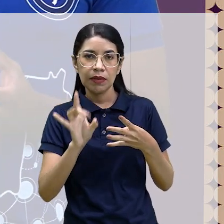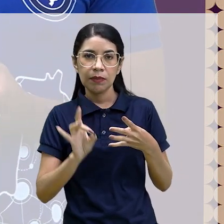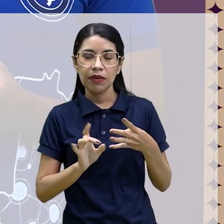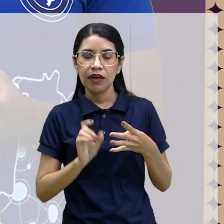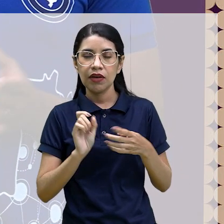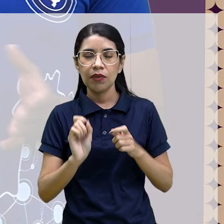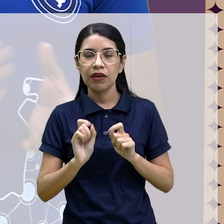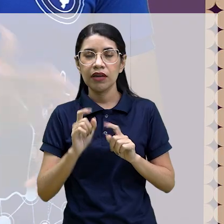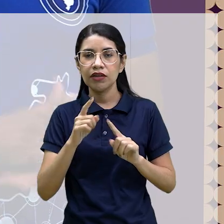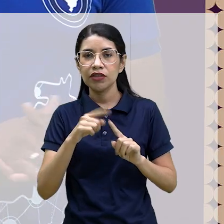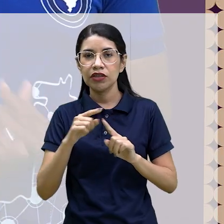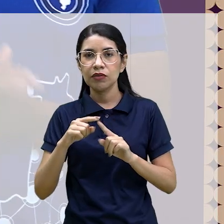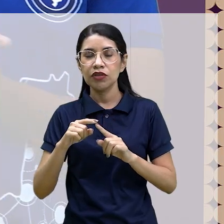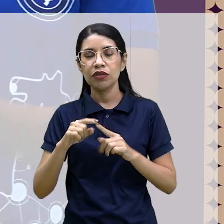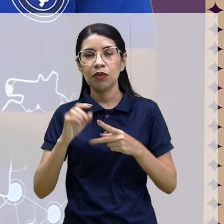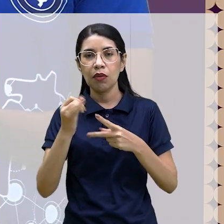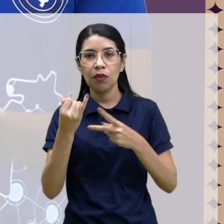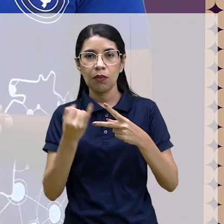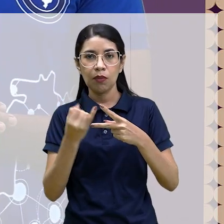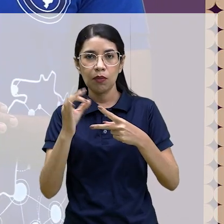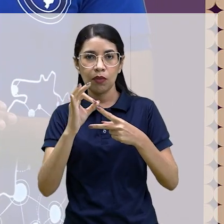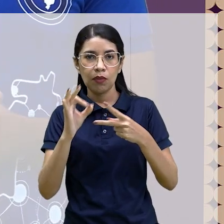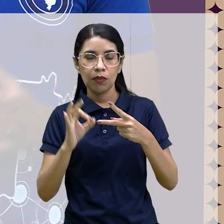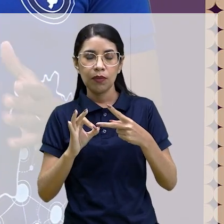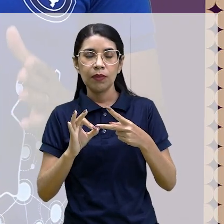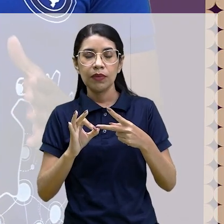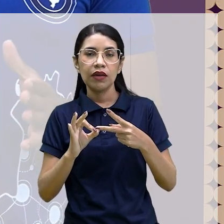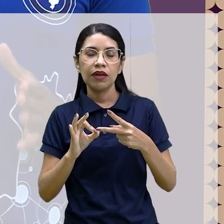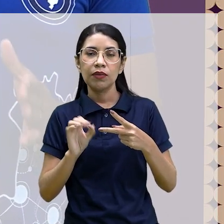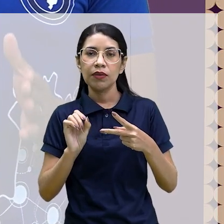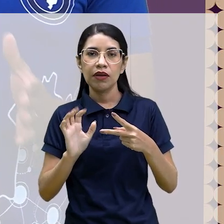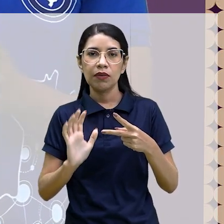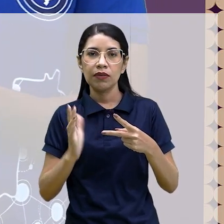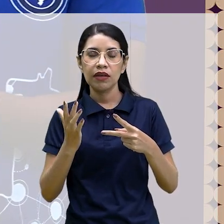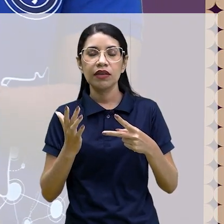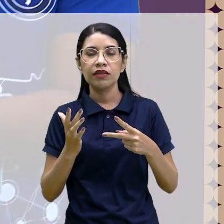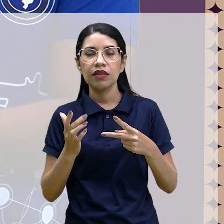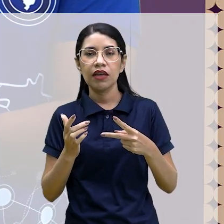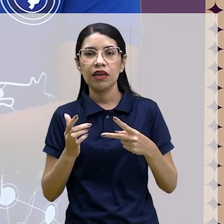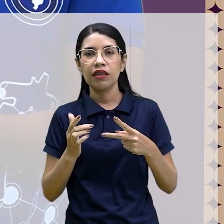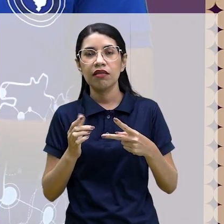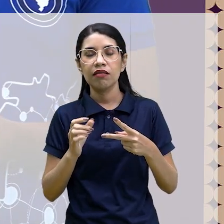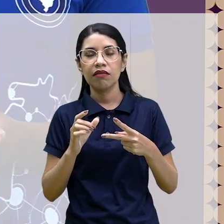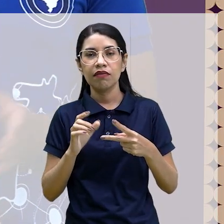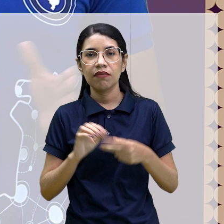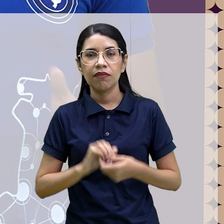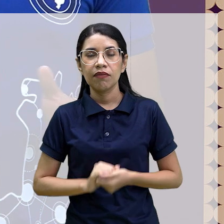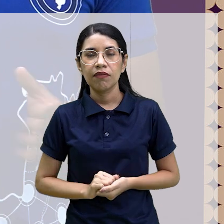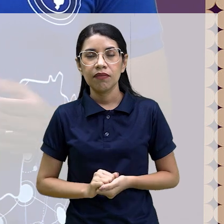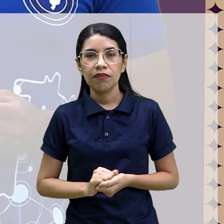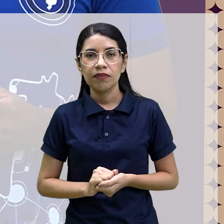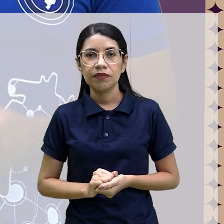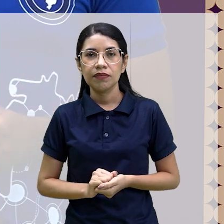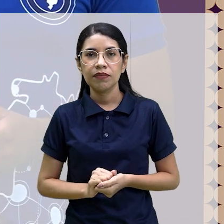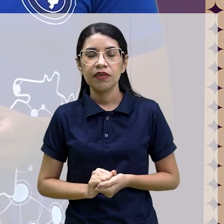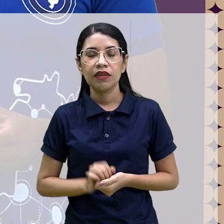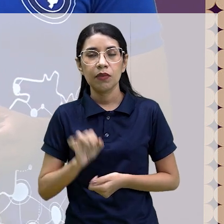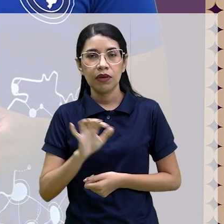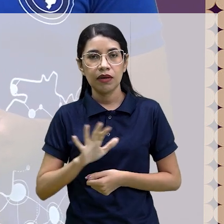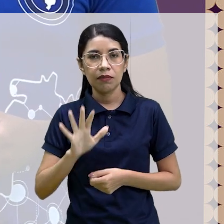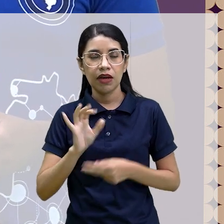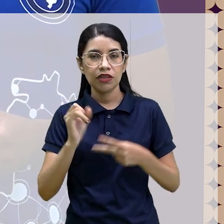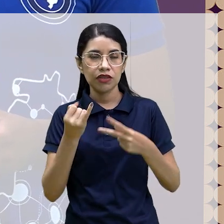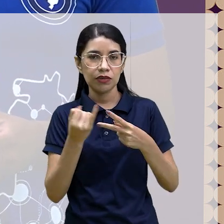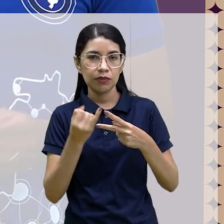figuras de polígonos, onde eles são figuras que são polígonos, perdão. Então, aqui nós temos figuras que